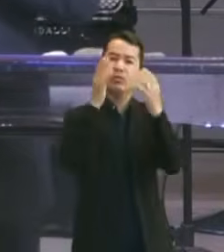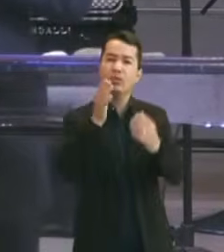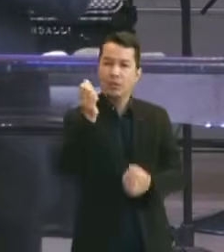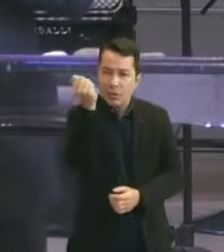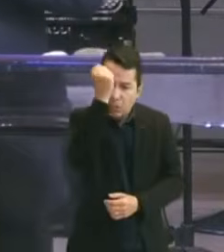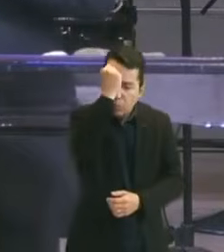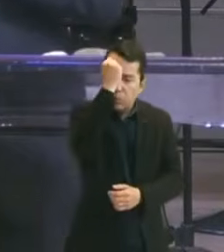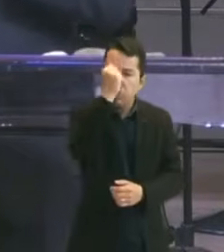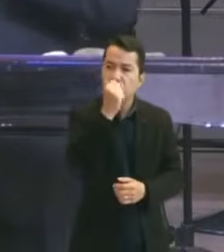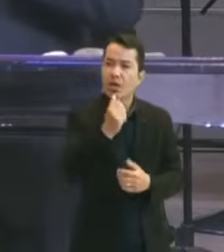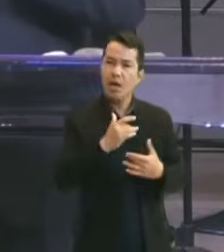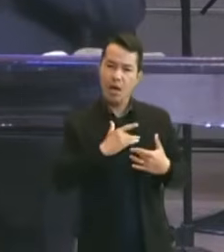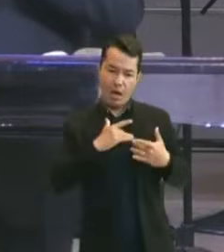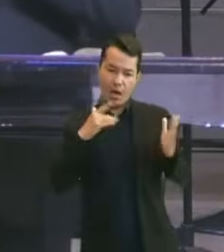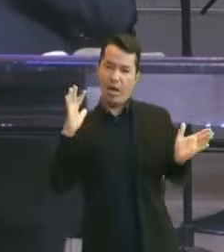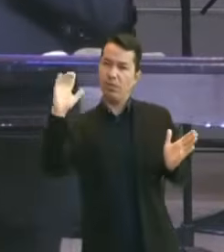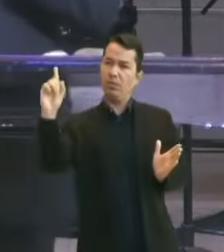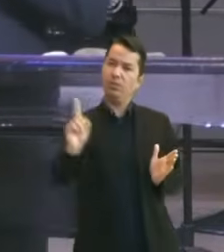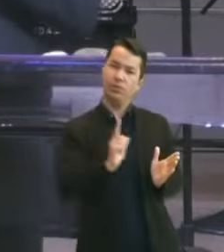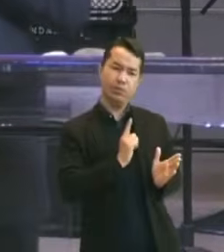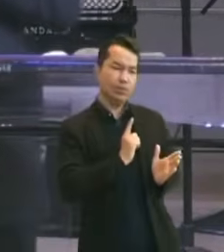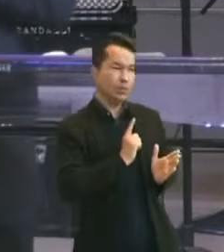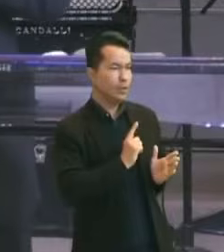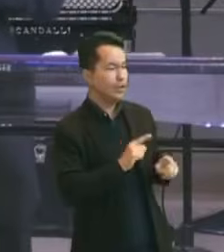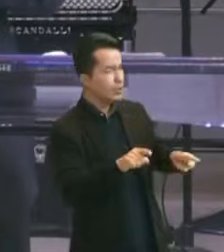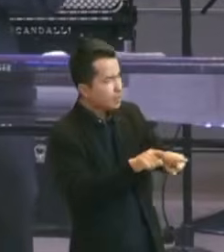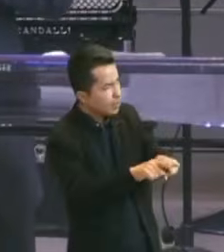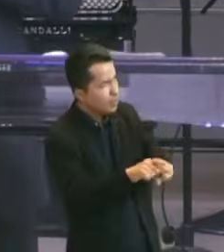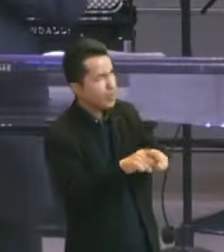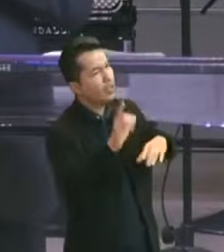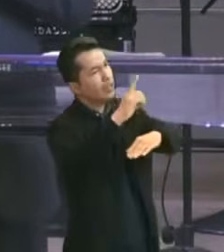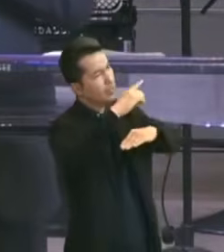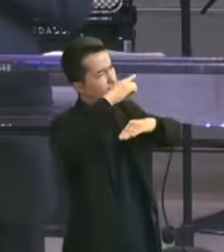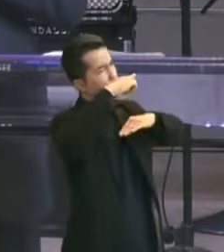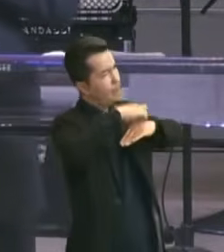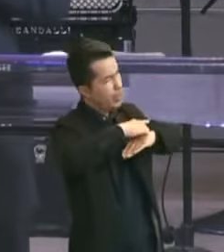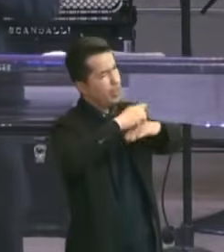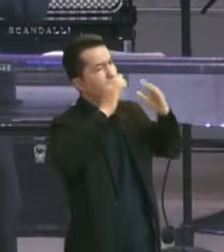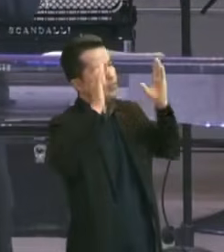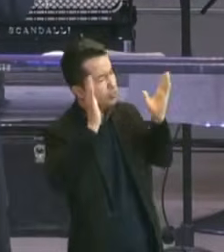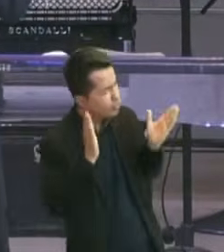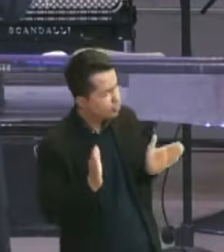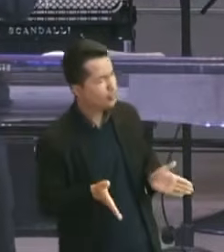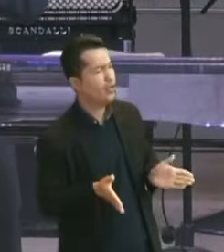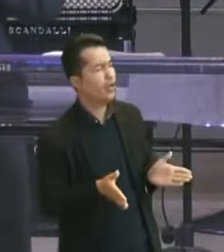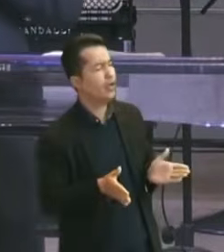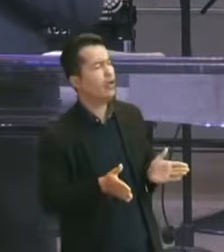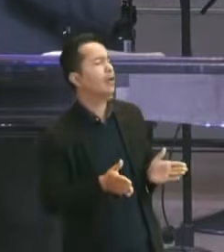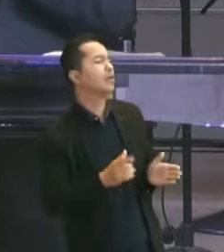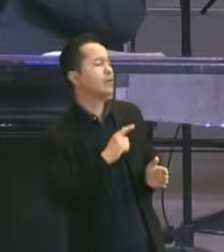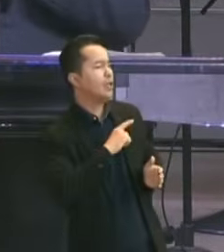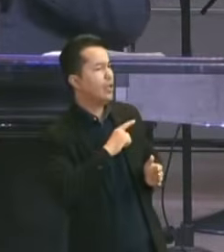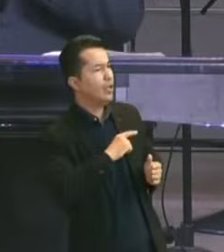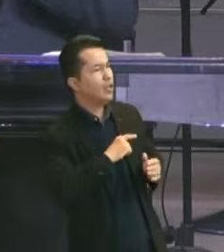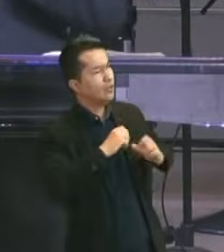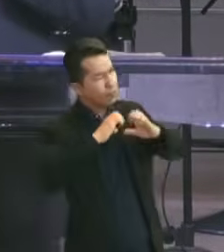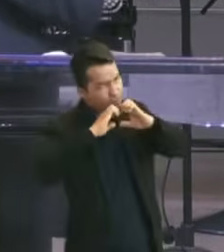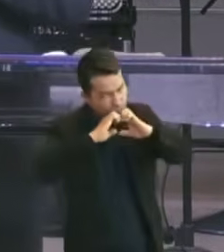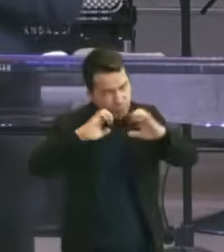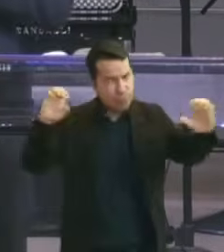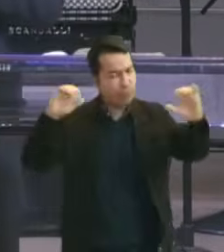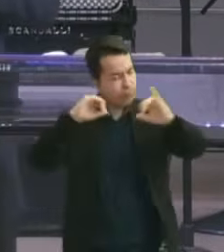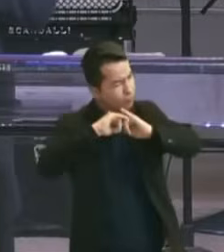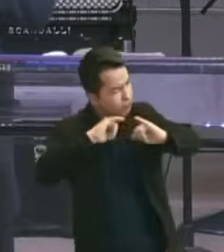havia falado com ele. Barnabé também contou como em Damasco Saulo, pelo poder do nome de Jesus, havia anunciado